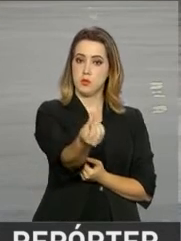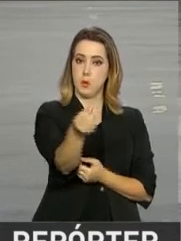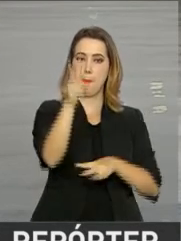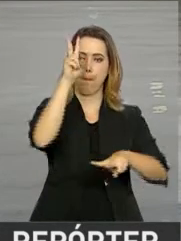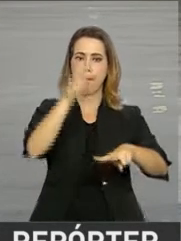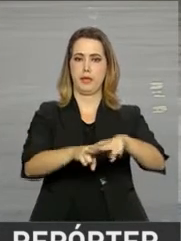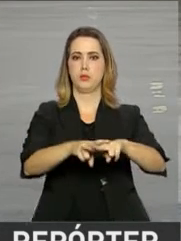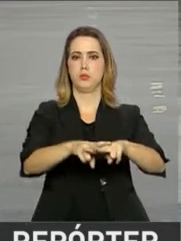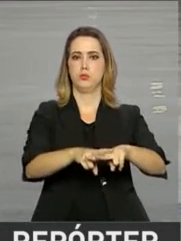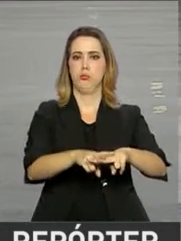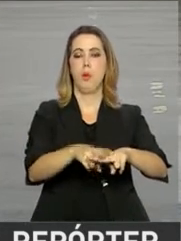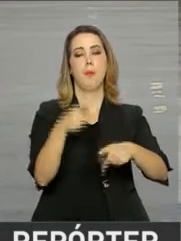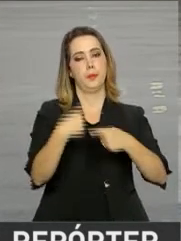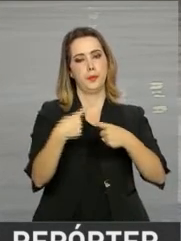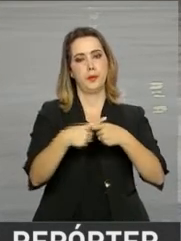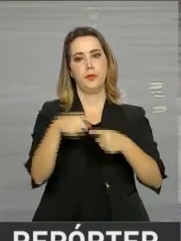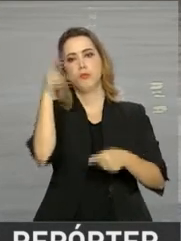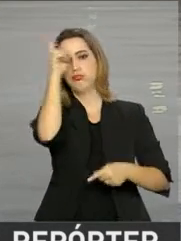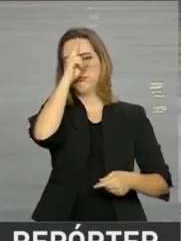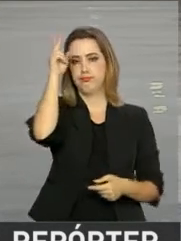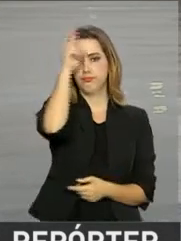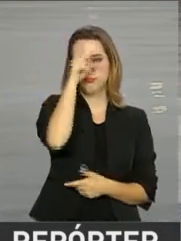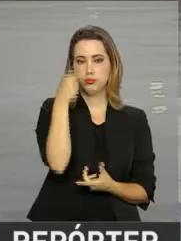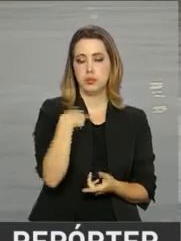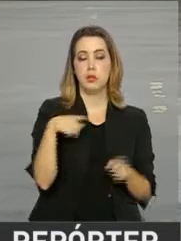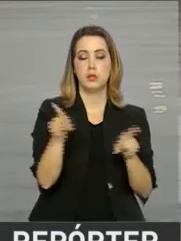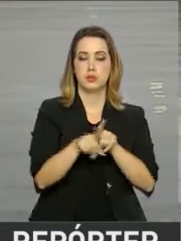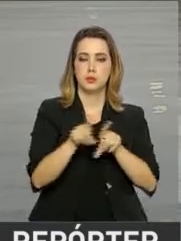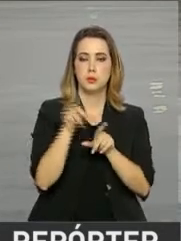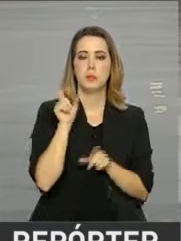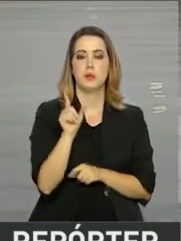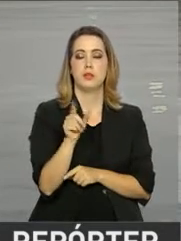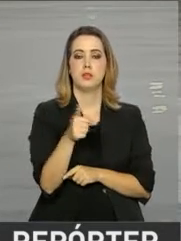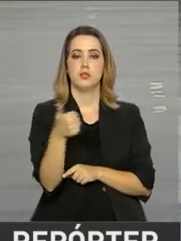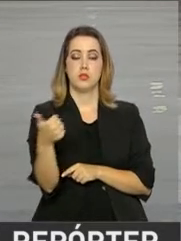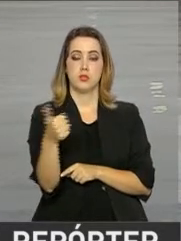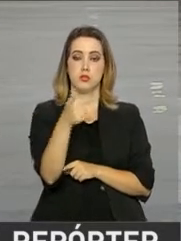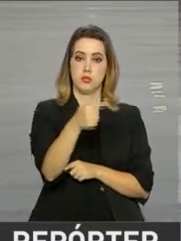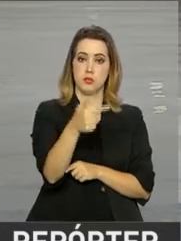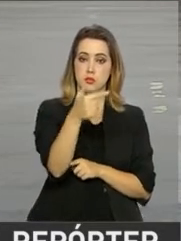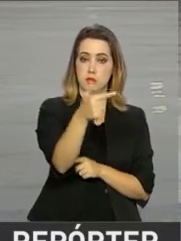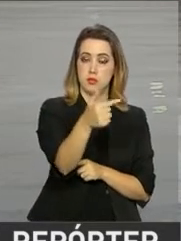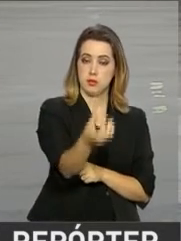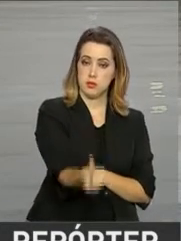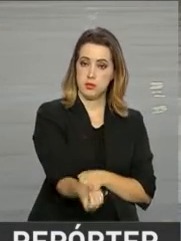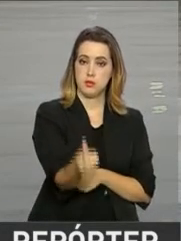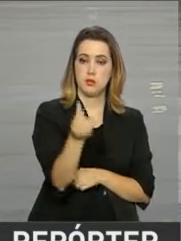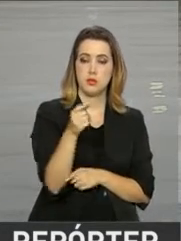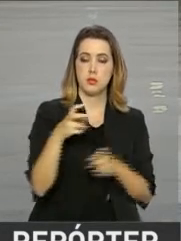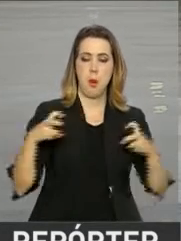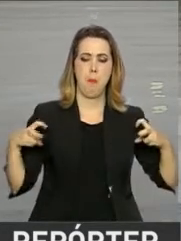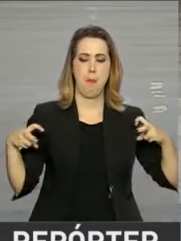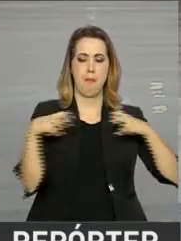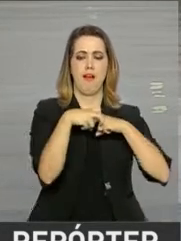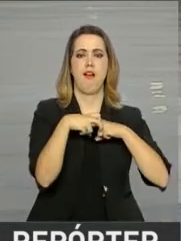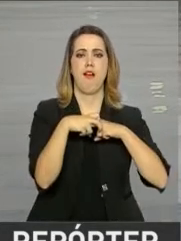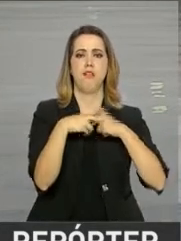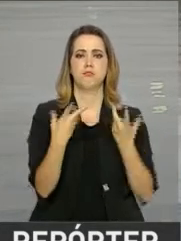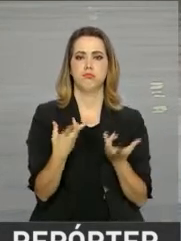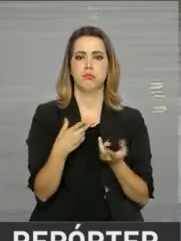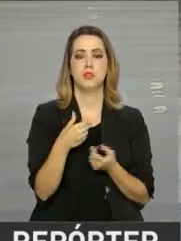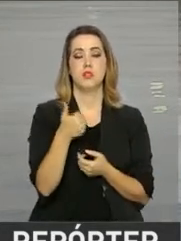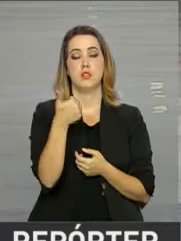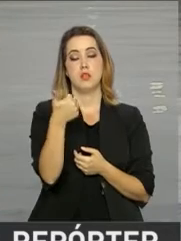prisões a polícia rodoviária federal também registrou 176 acidentes graves com